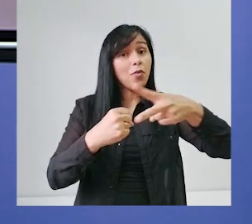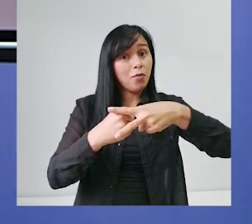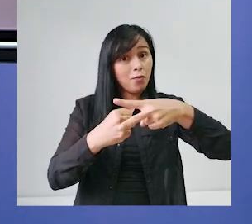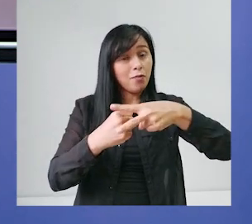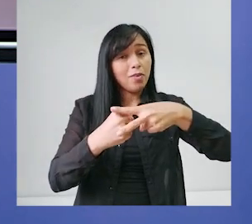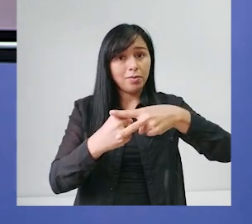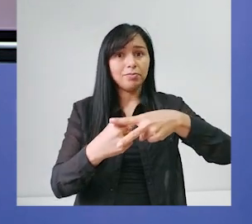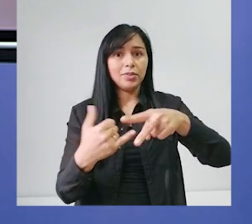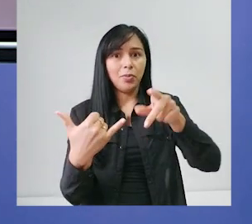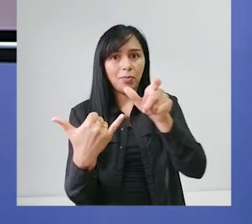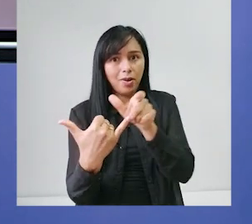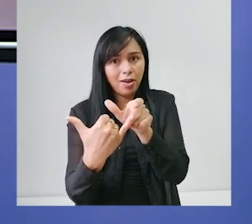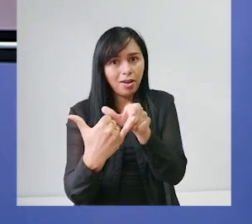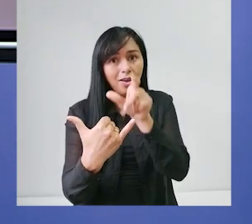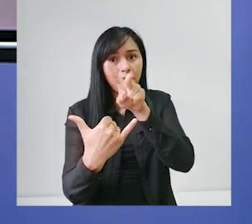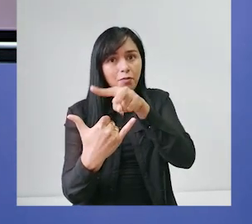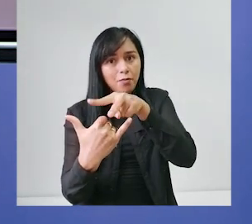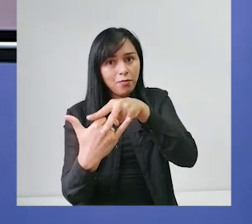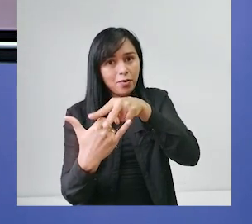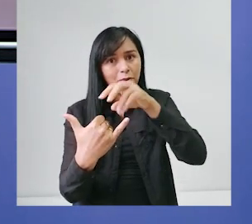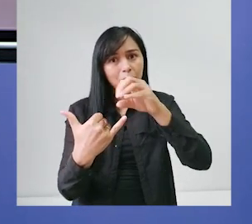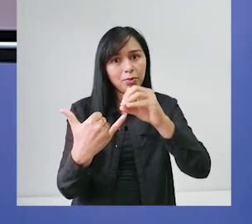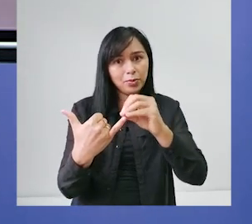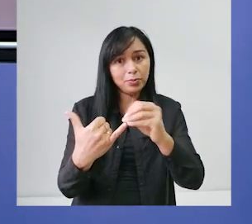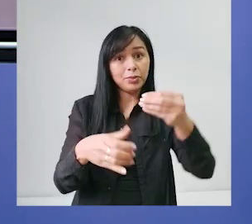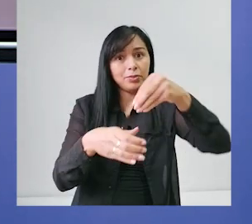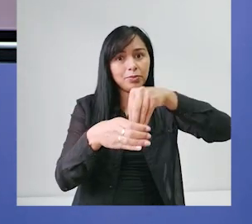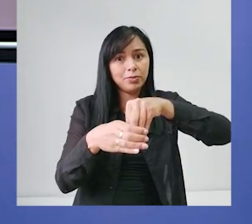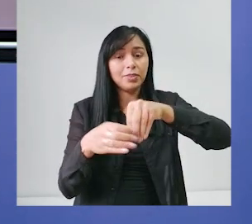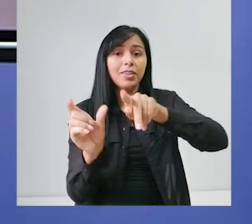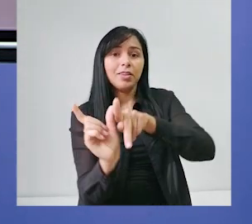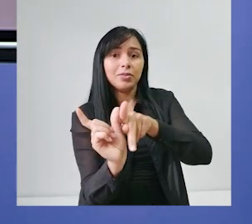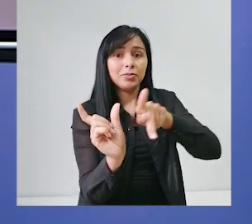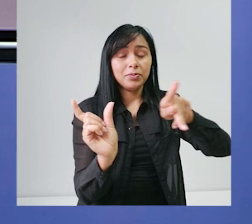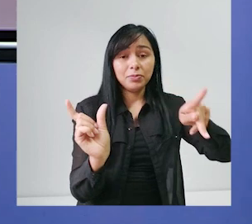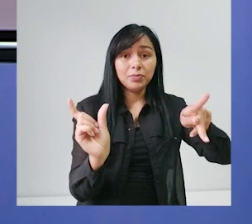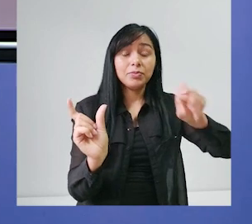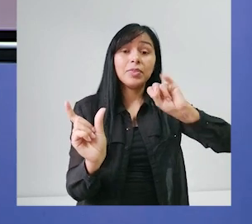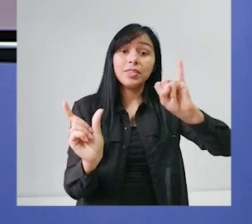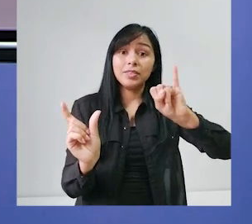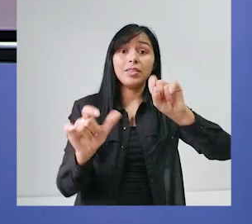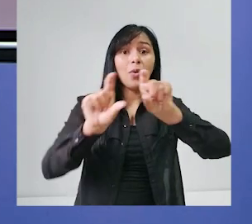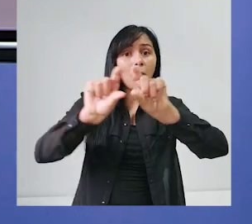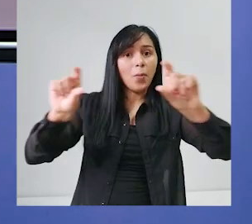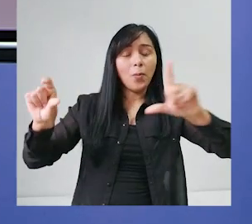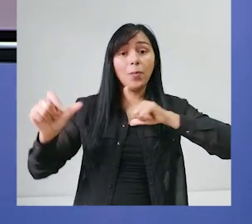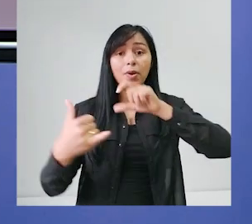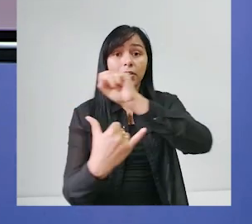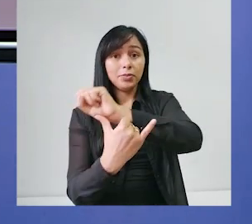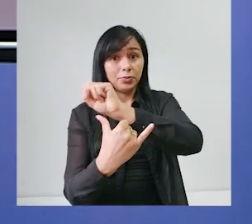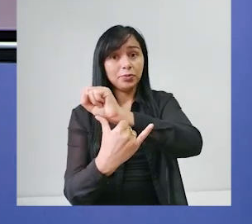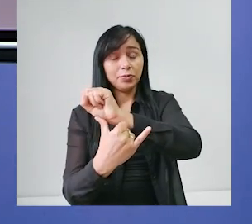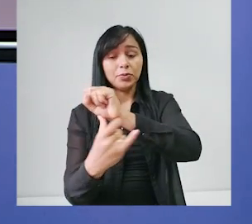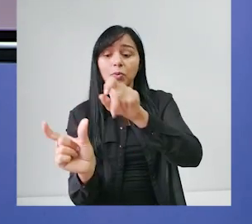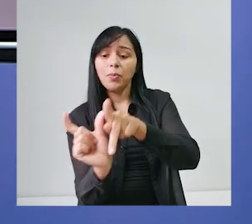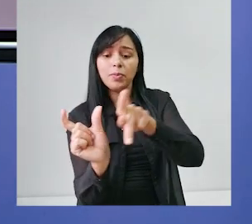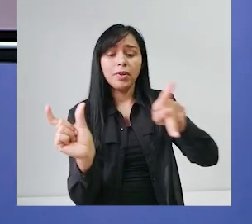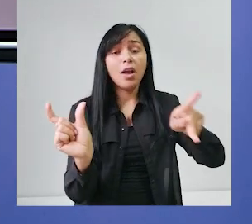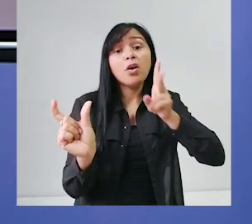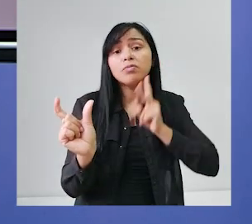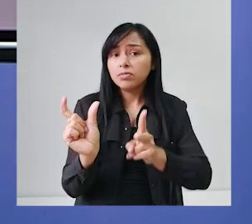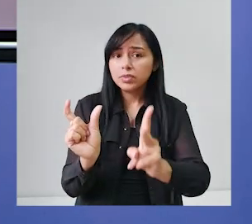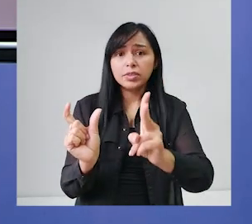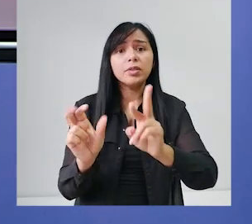tem o verbo o objeto os complementos e quando a oração apresenta um sujeito está